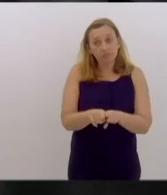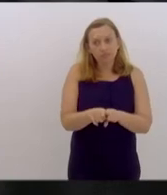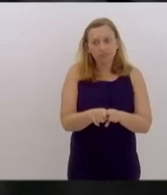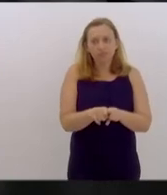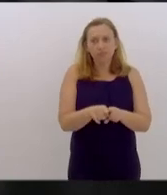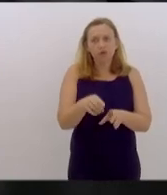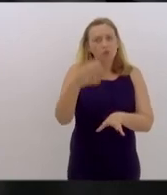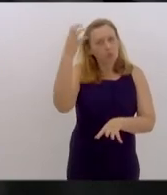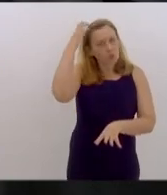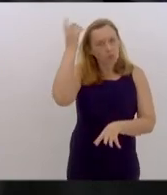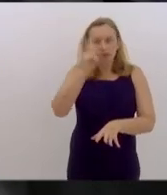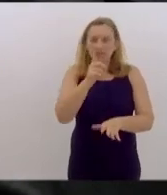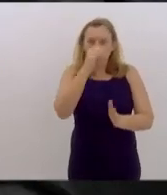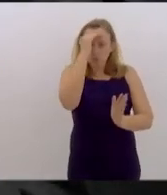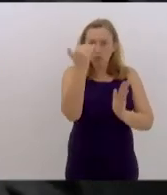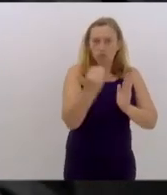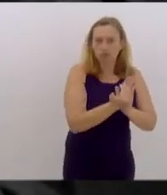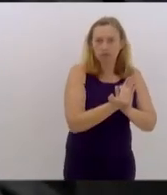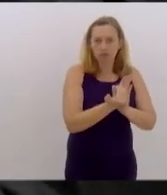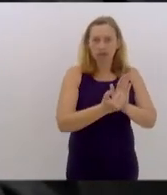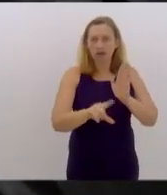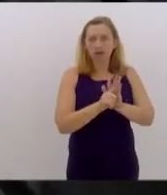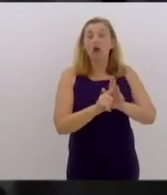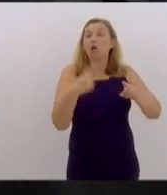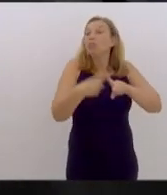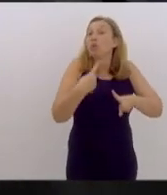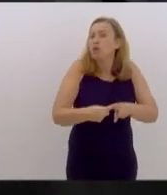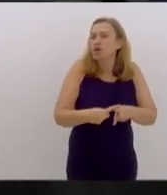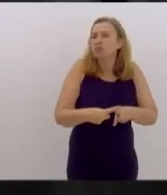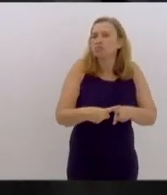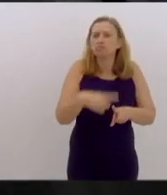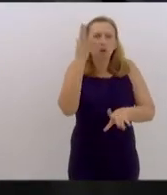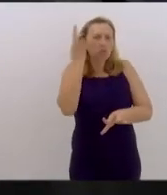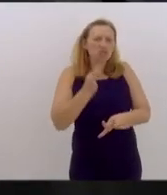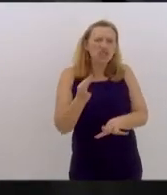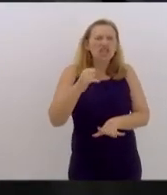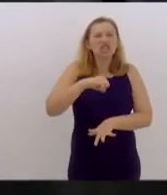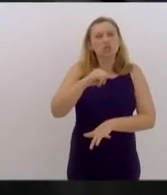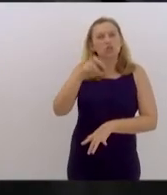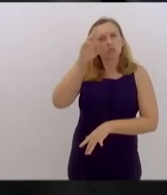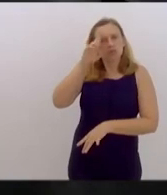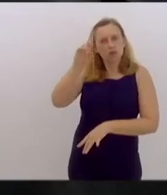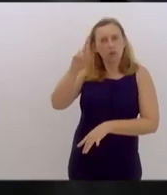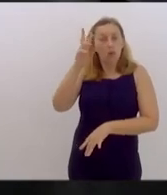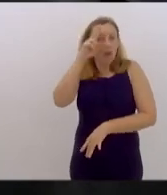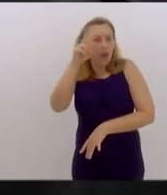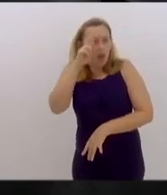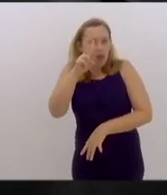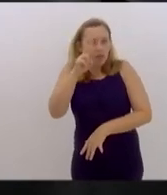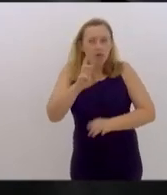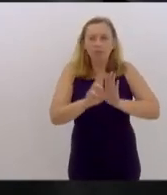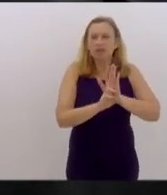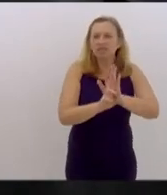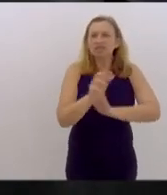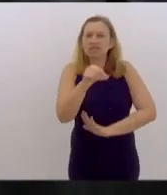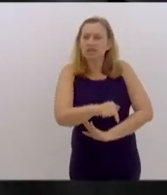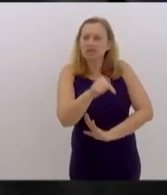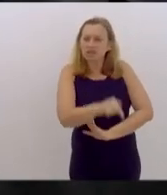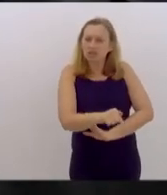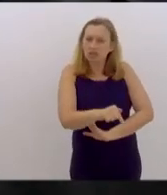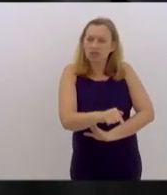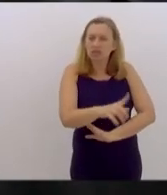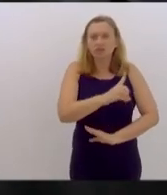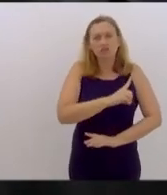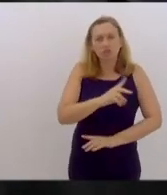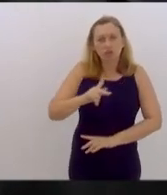penalidade pelo descumprimento porque não sei se o senhor lembra que o representante aqui da